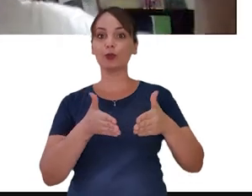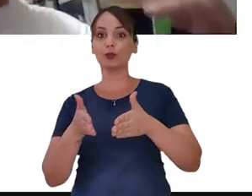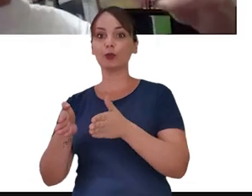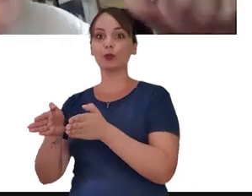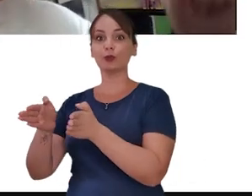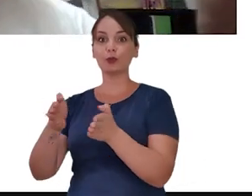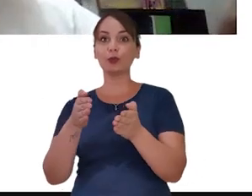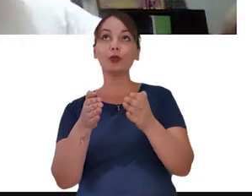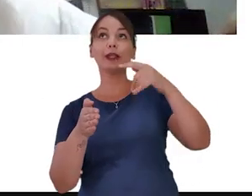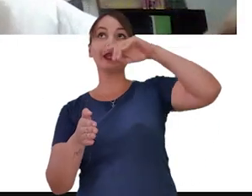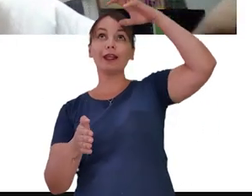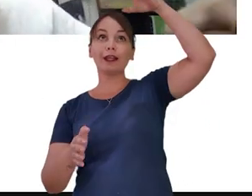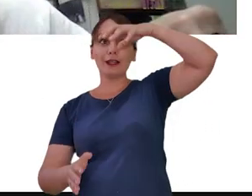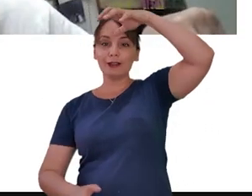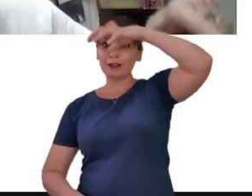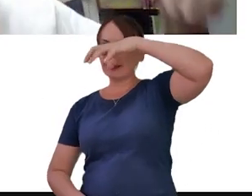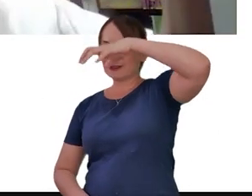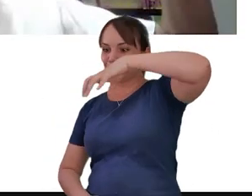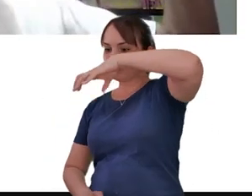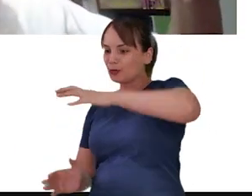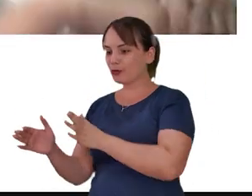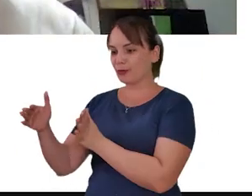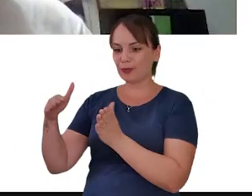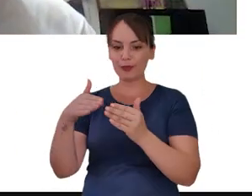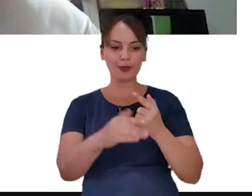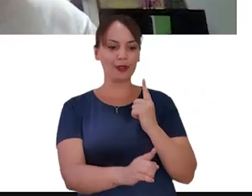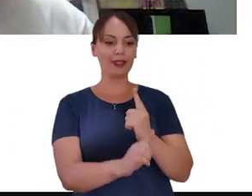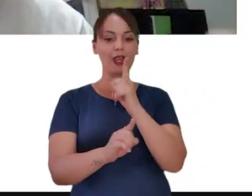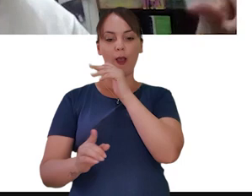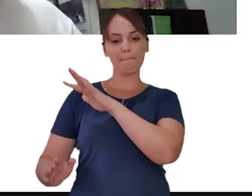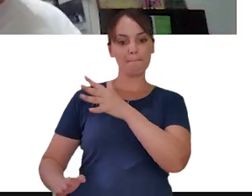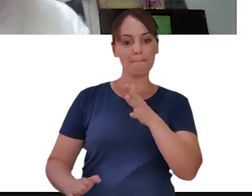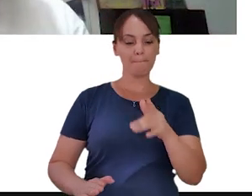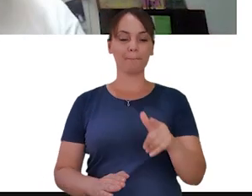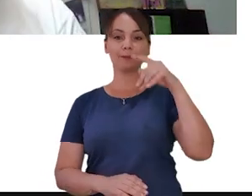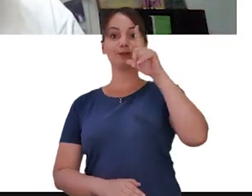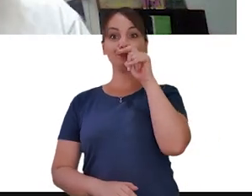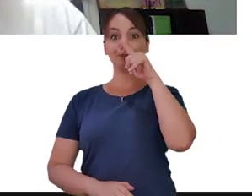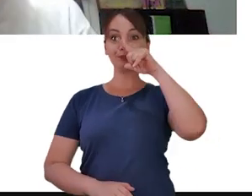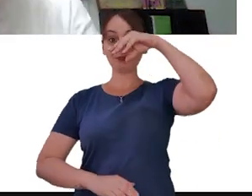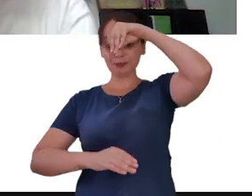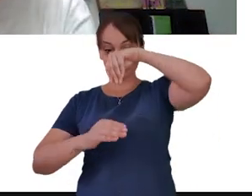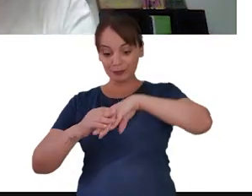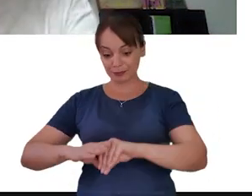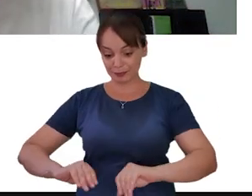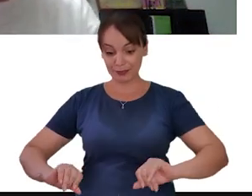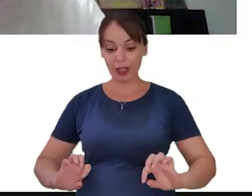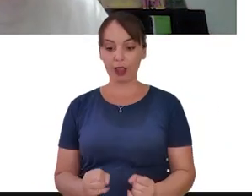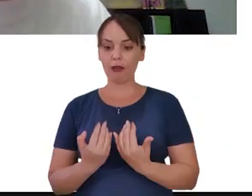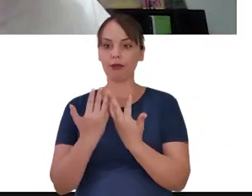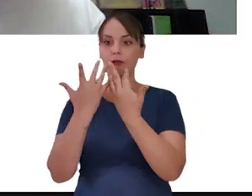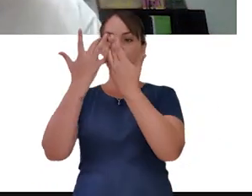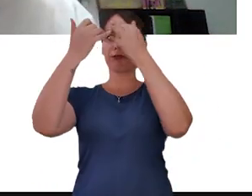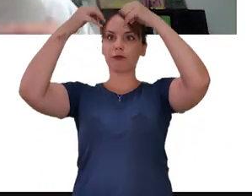tem chuva, e eles vão para o mar, e a água penetra no solo, evapora, penetra